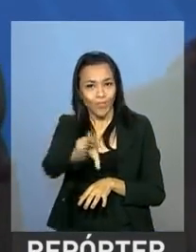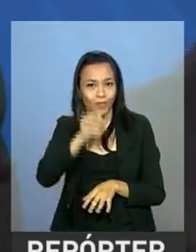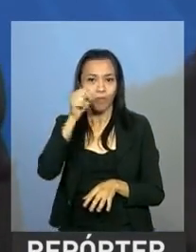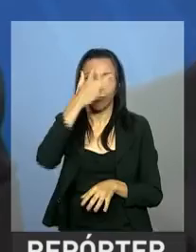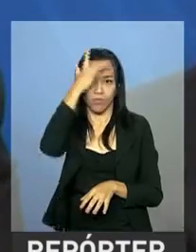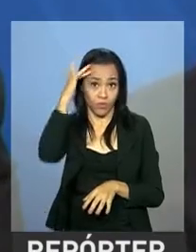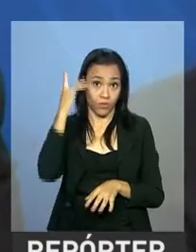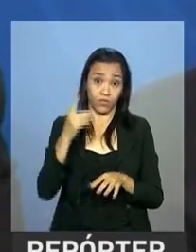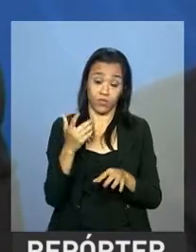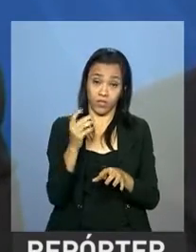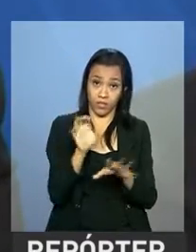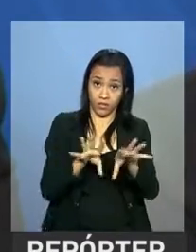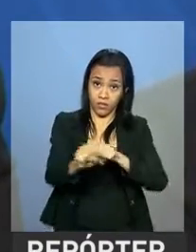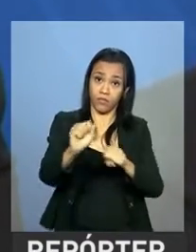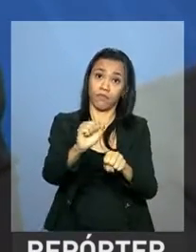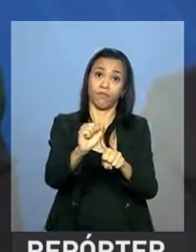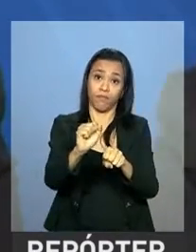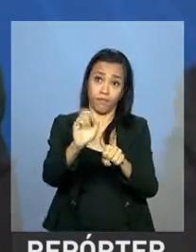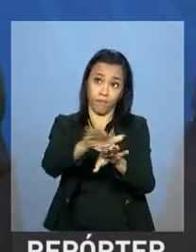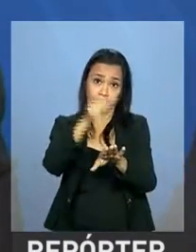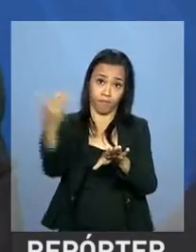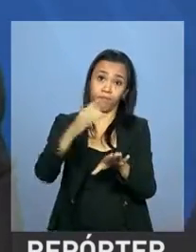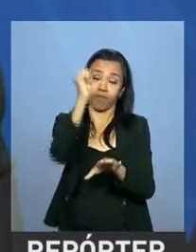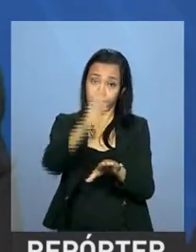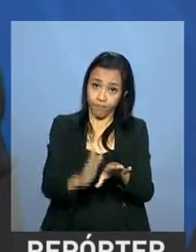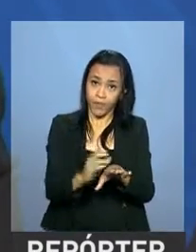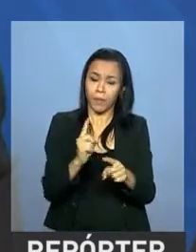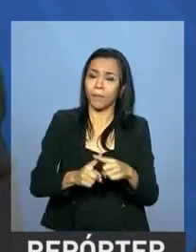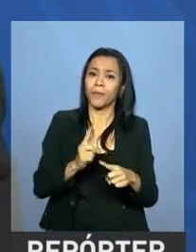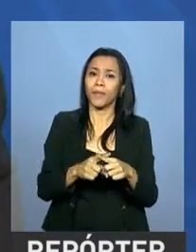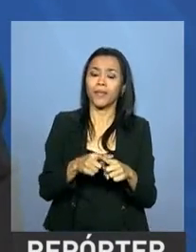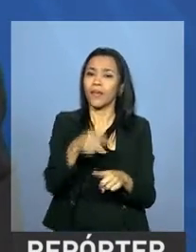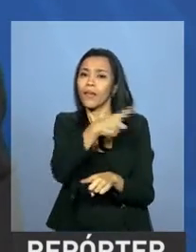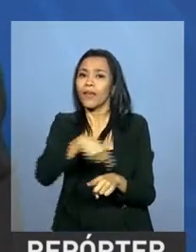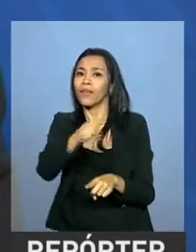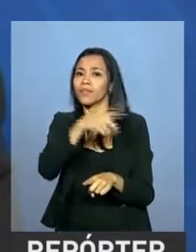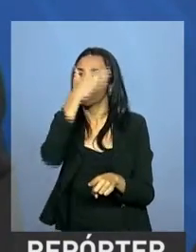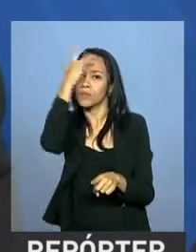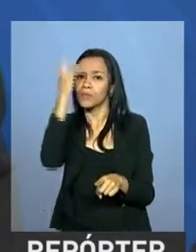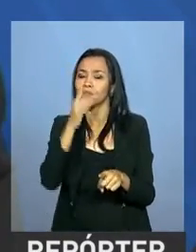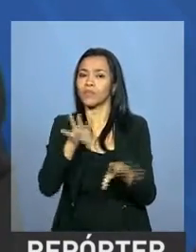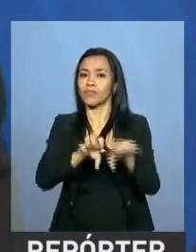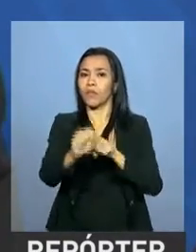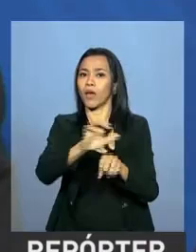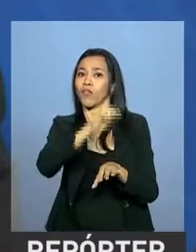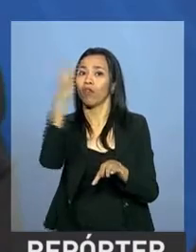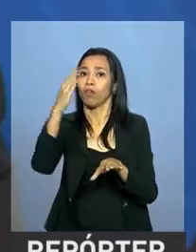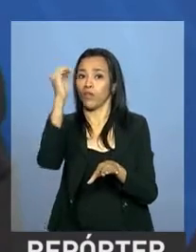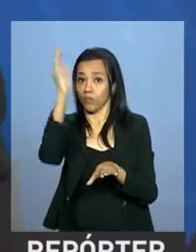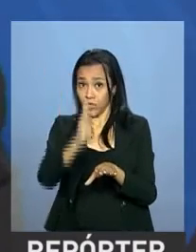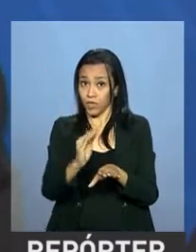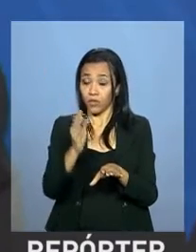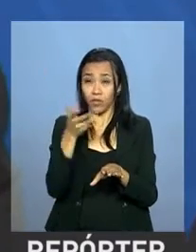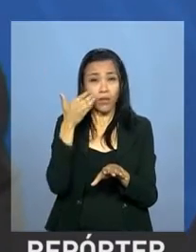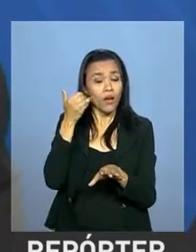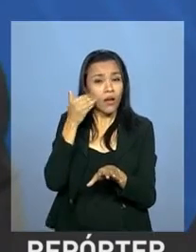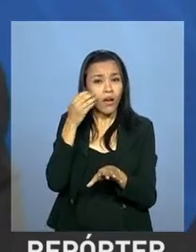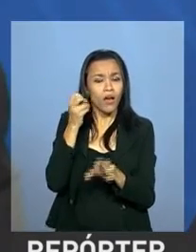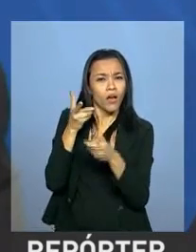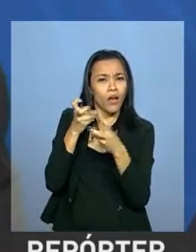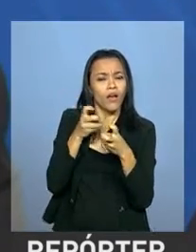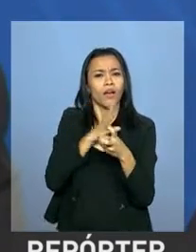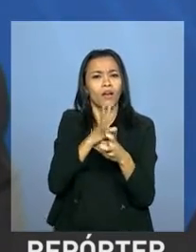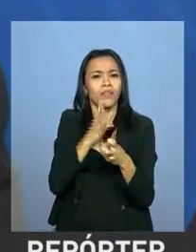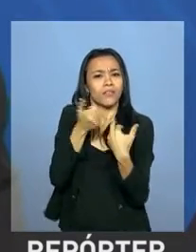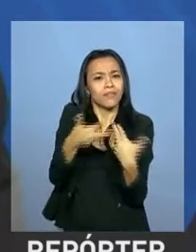vezes aqueles que se formaram no exterior porque estes queiramos ou não talvez venham bem formados informações tecnológicas